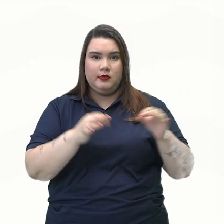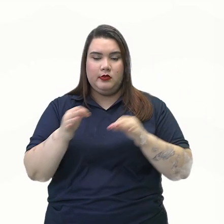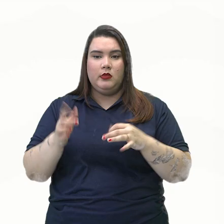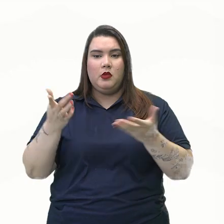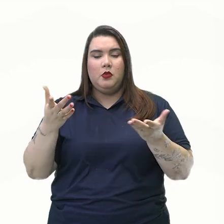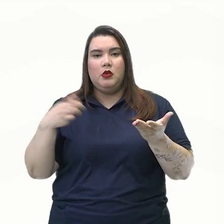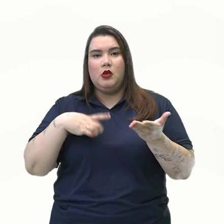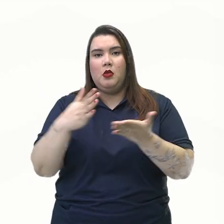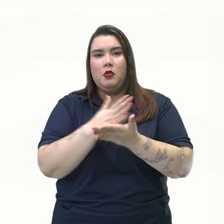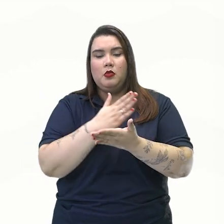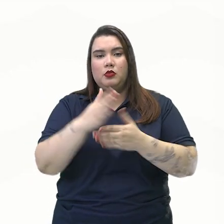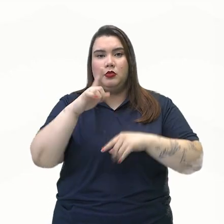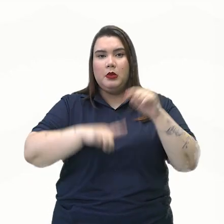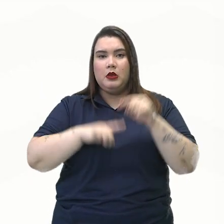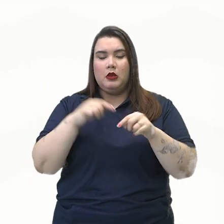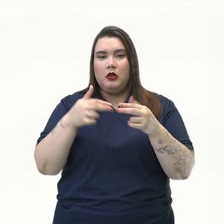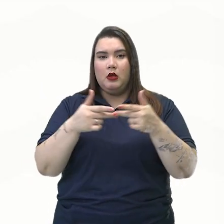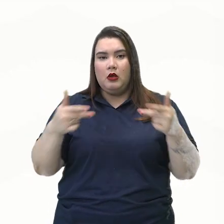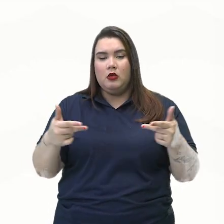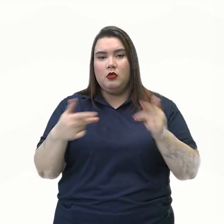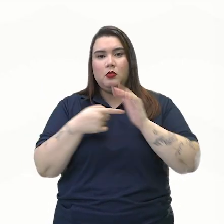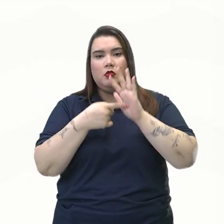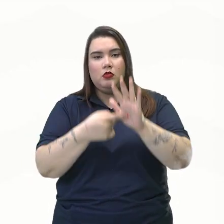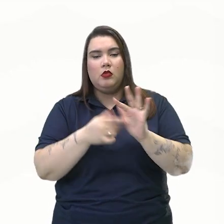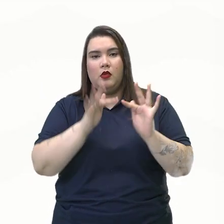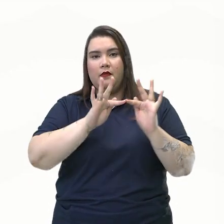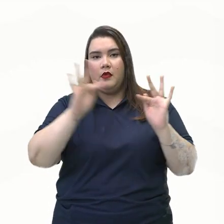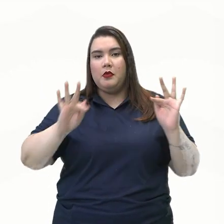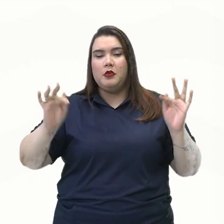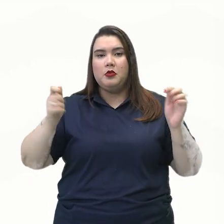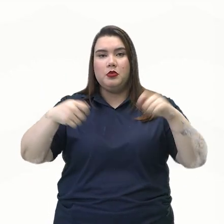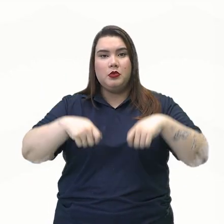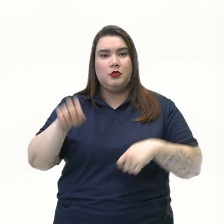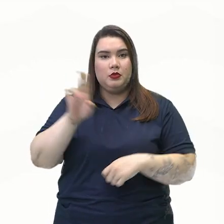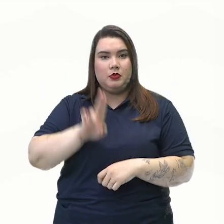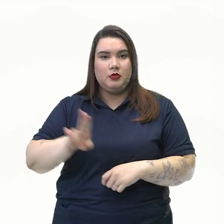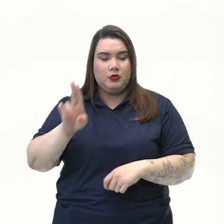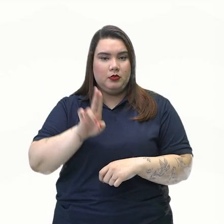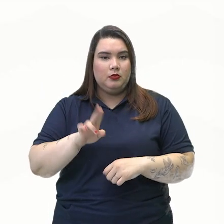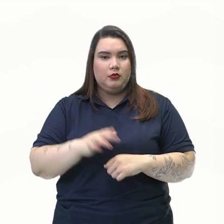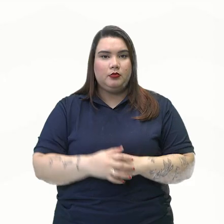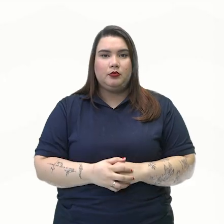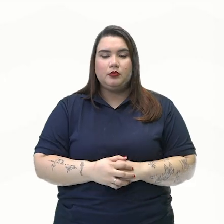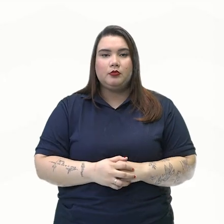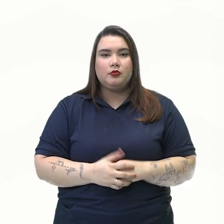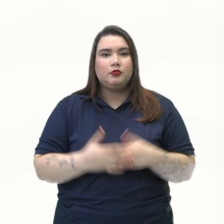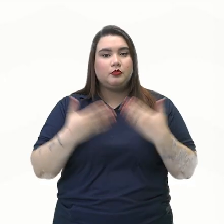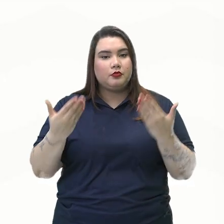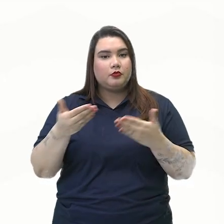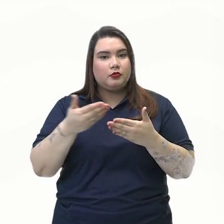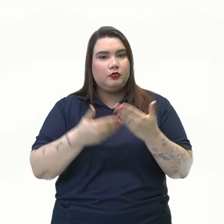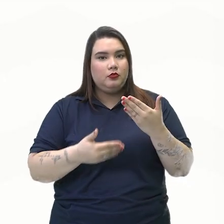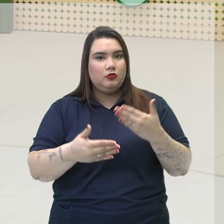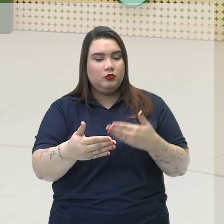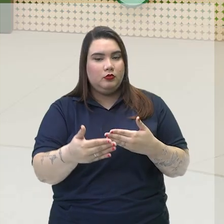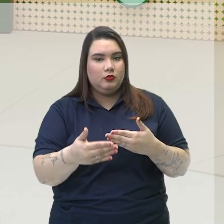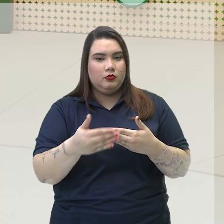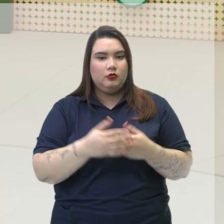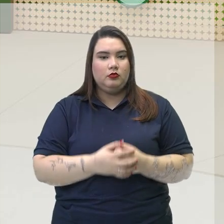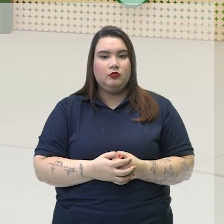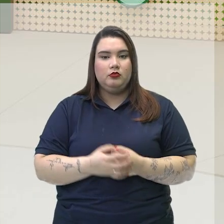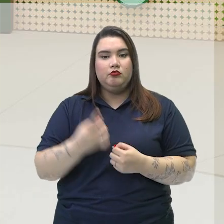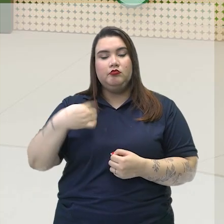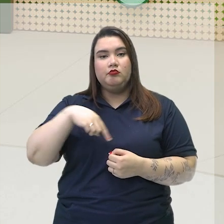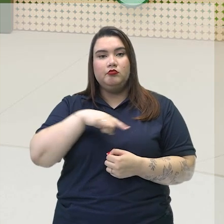aparelhos, né? E as frequências nas quais eles funcionam. Bem, seguindo adiante aqui, pessoal,